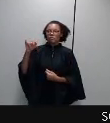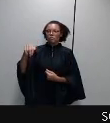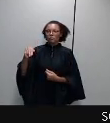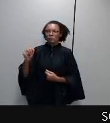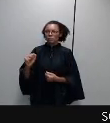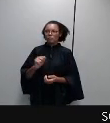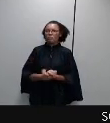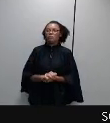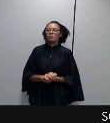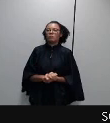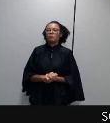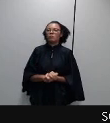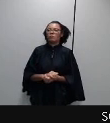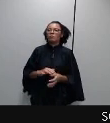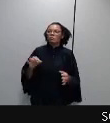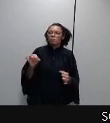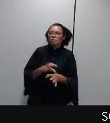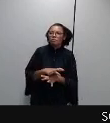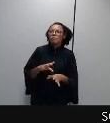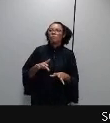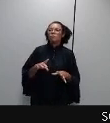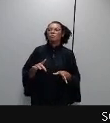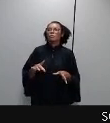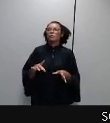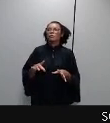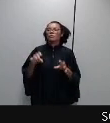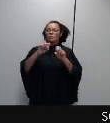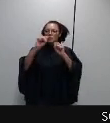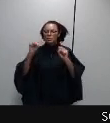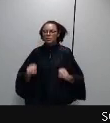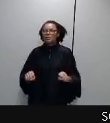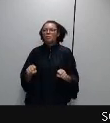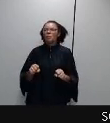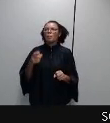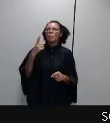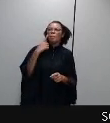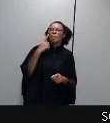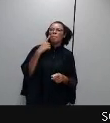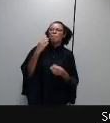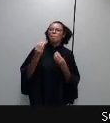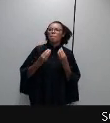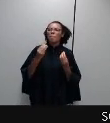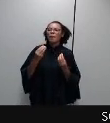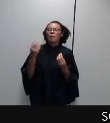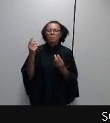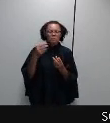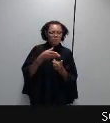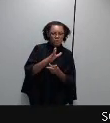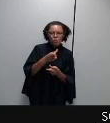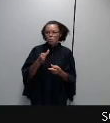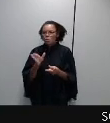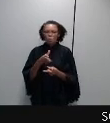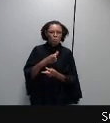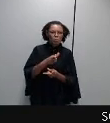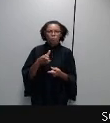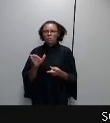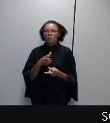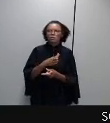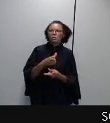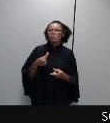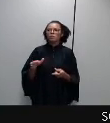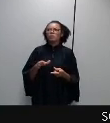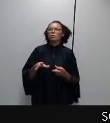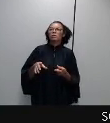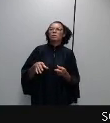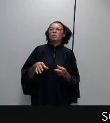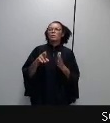solução sistemática para para para para essas duas frentes normativas